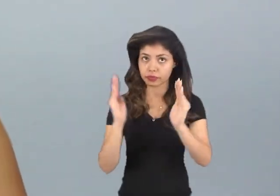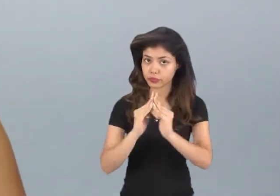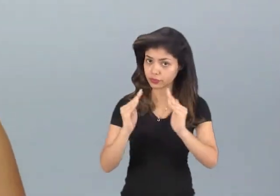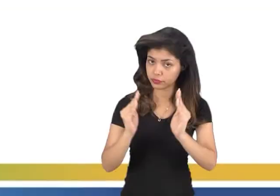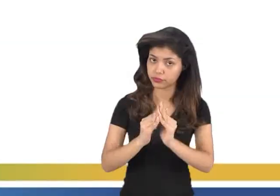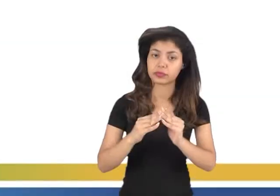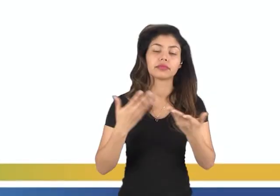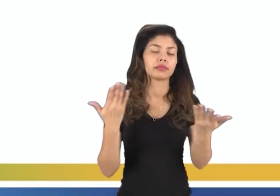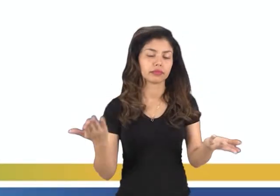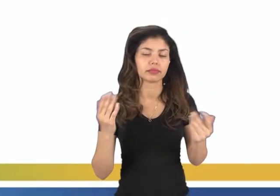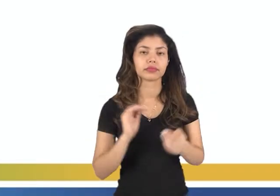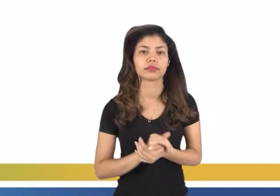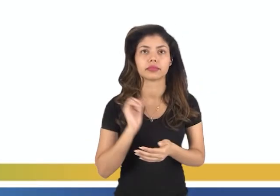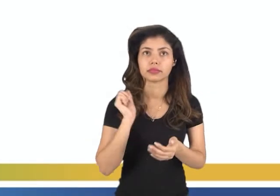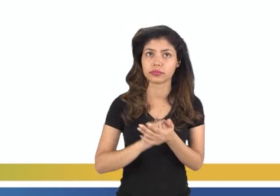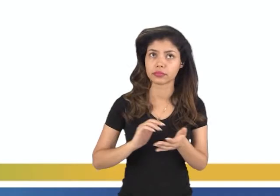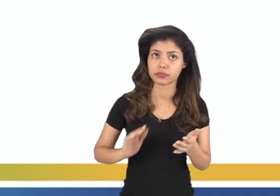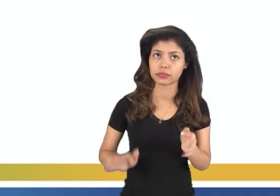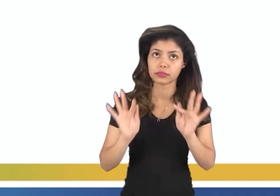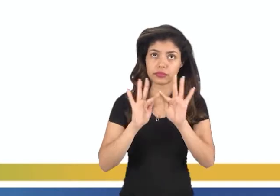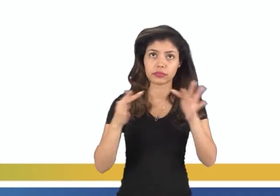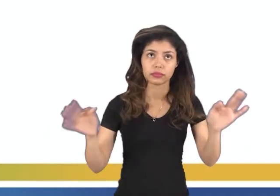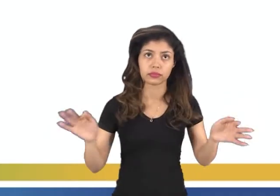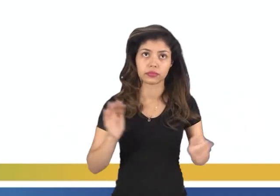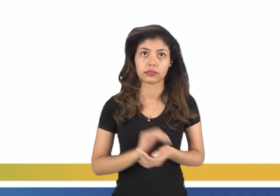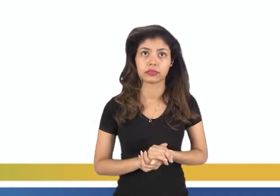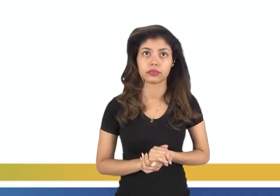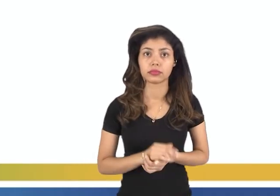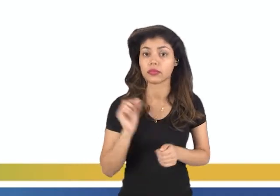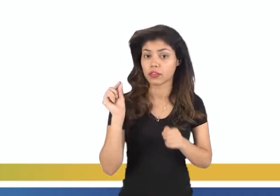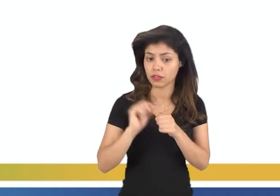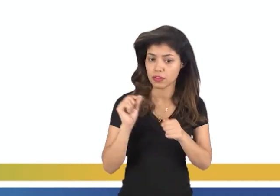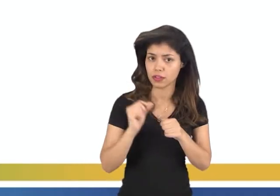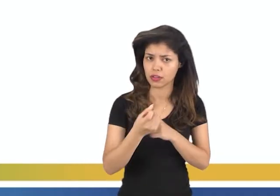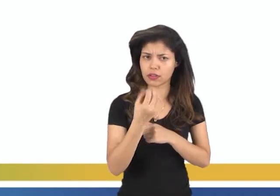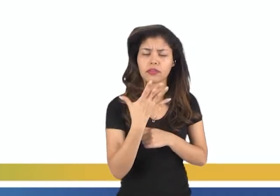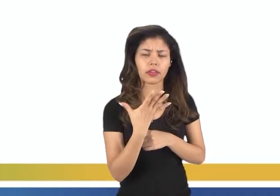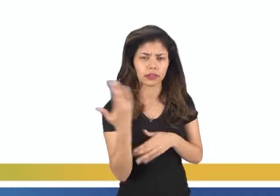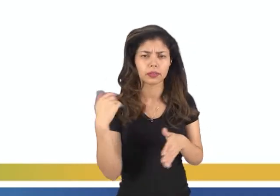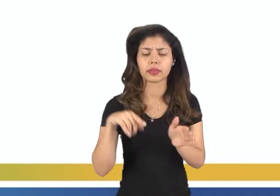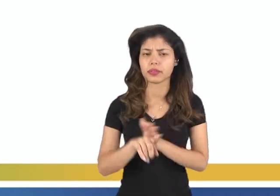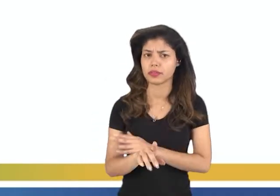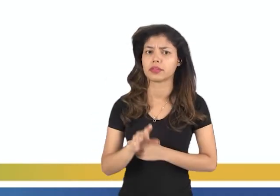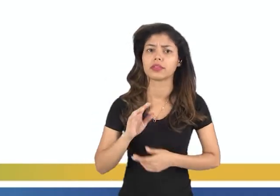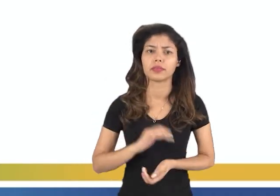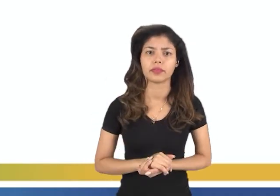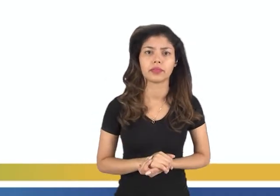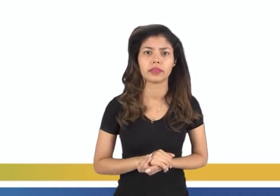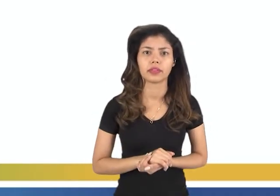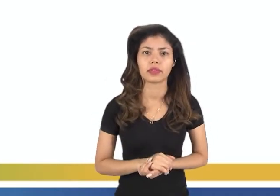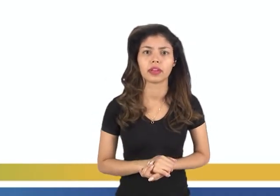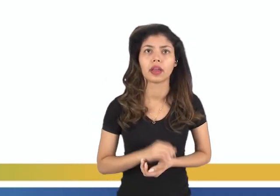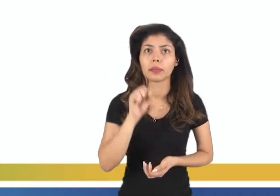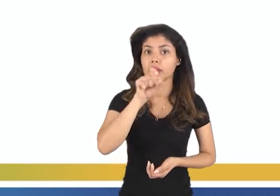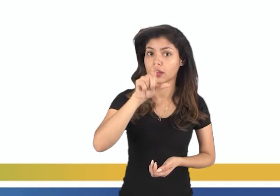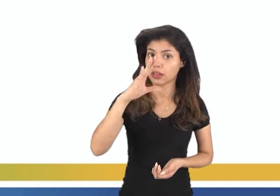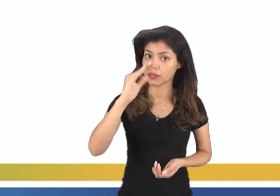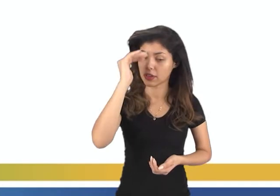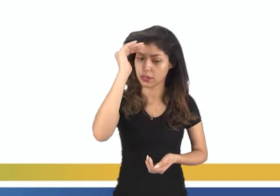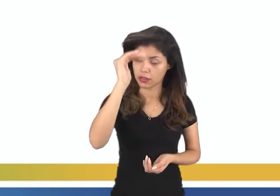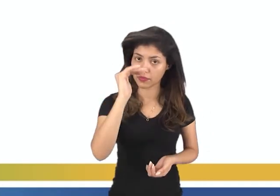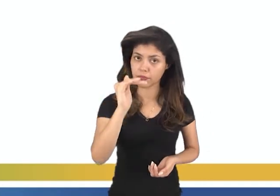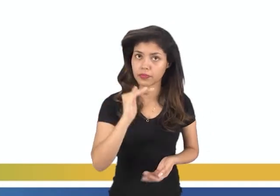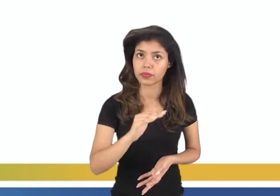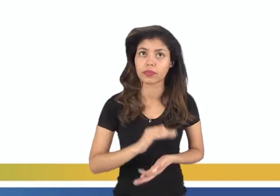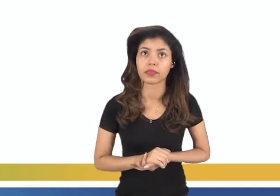nosso exercitando, tá bom? Tem uma frasezinha, corre, faz a foto da questão, tá bom? É para classificar essa parte, parece que